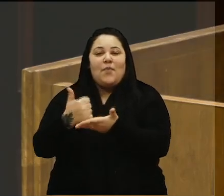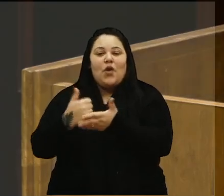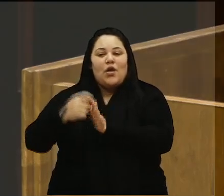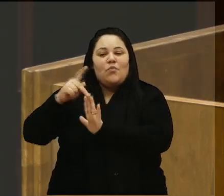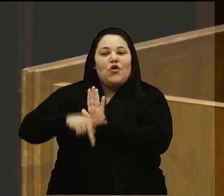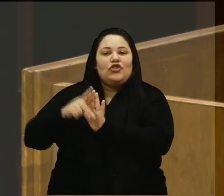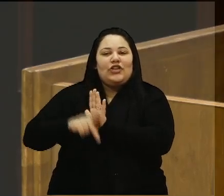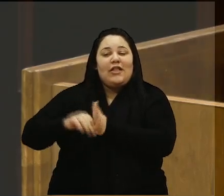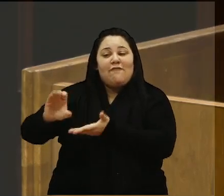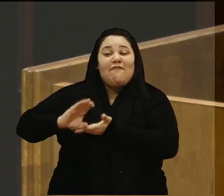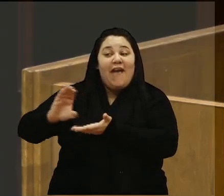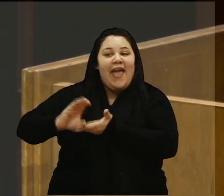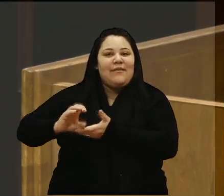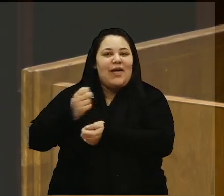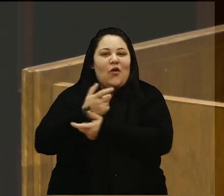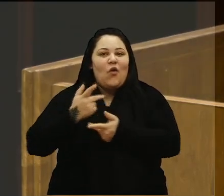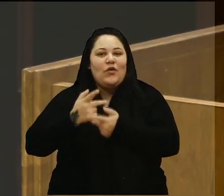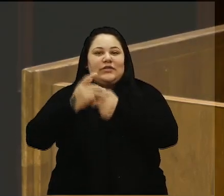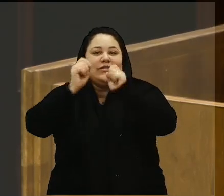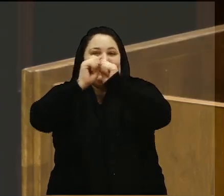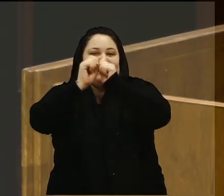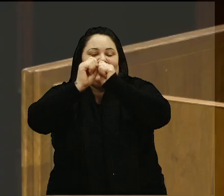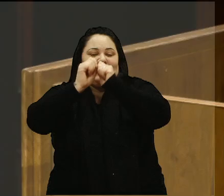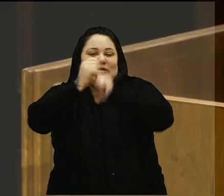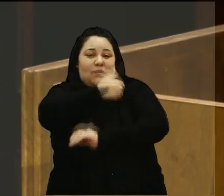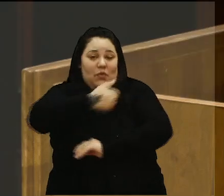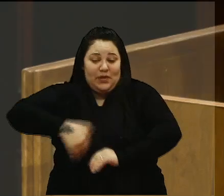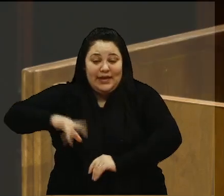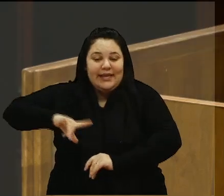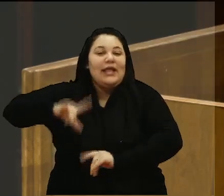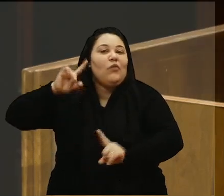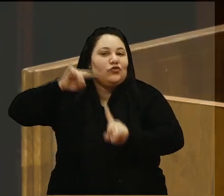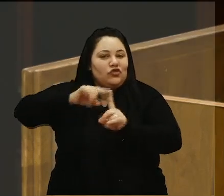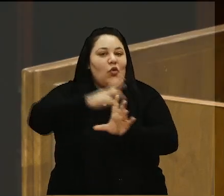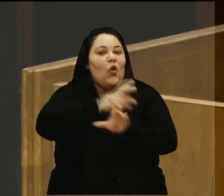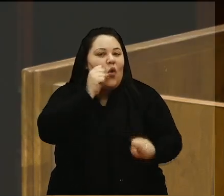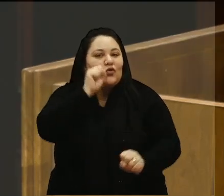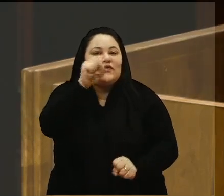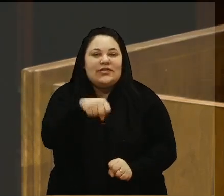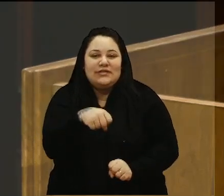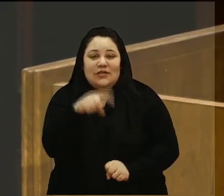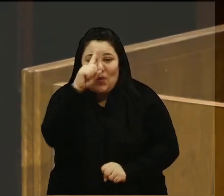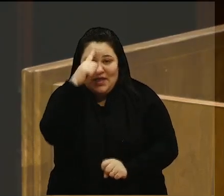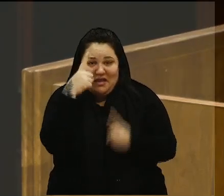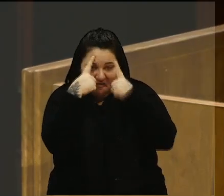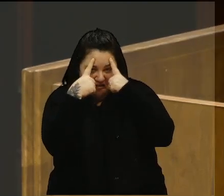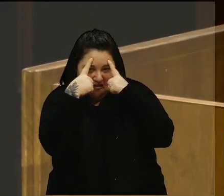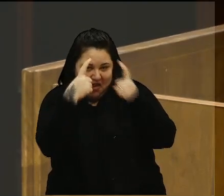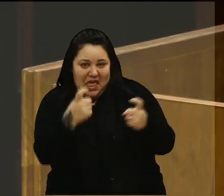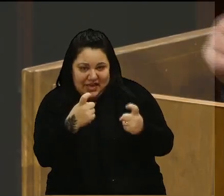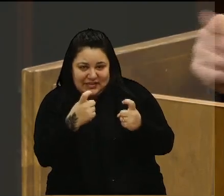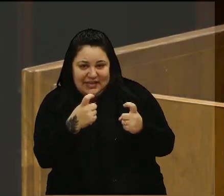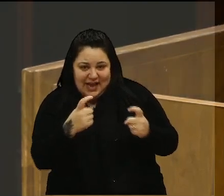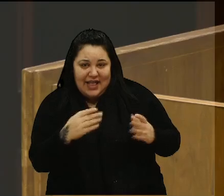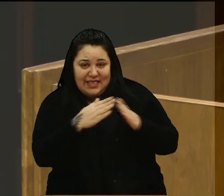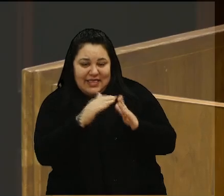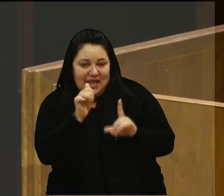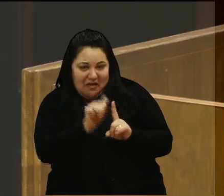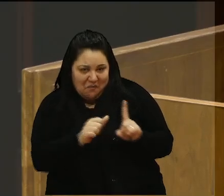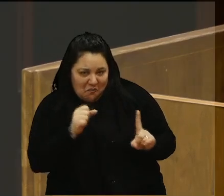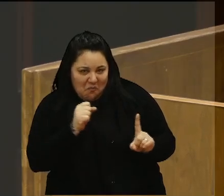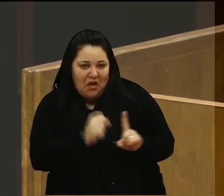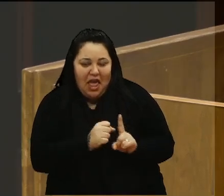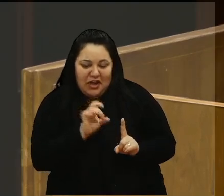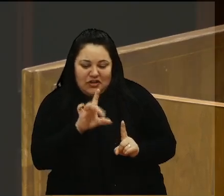financiamentos e pautas públicas que lucram com a ideia de que a violência doméstica só tem um gênero: o da mulher